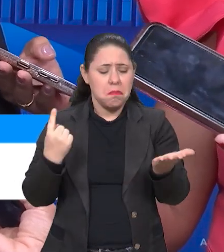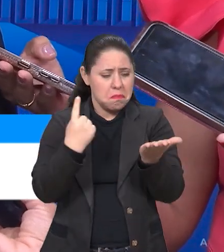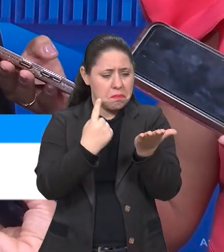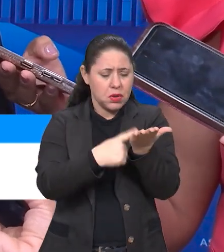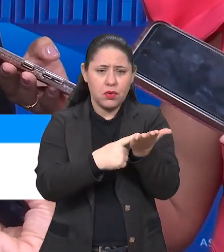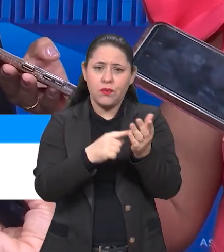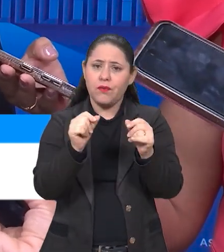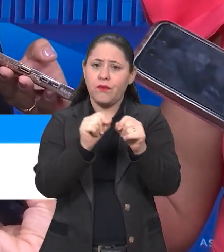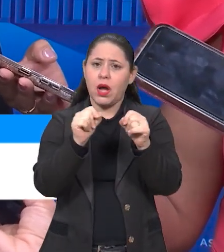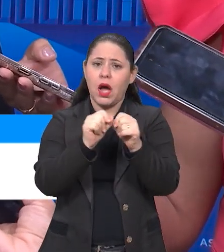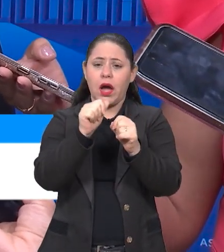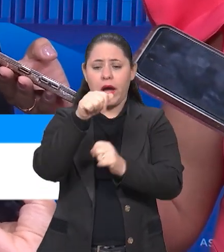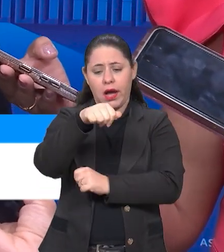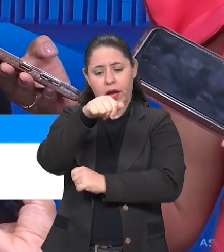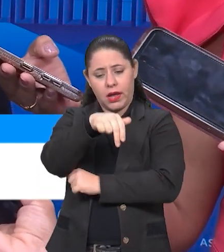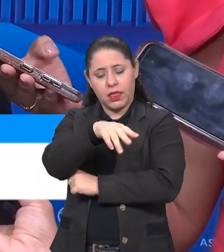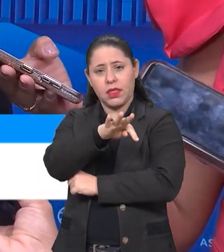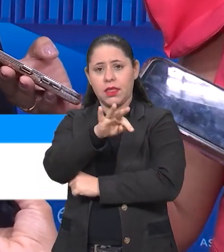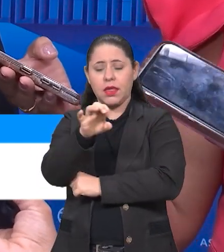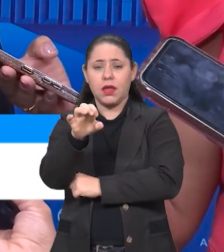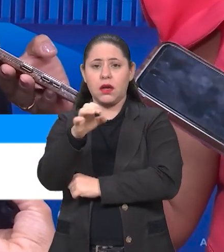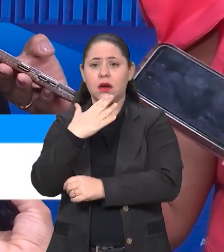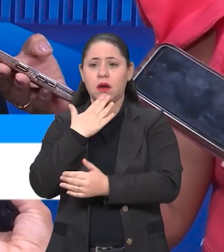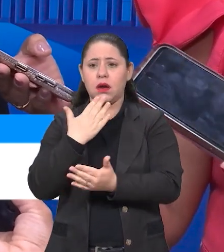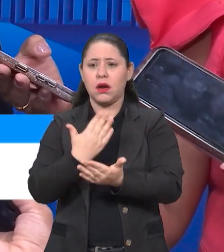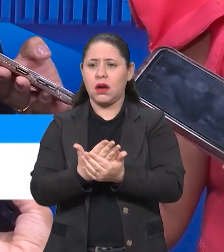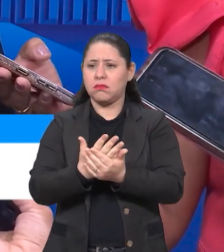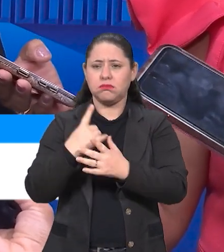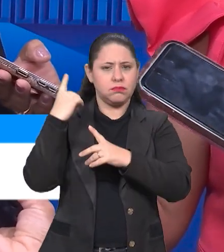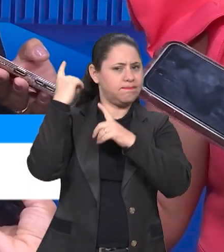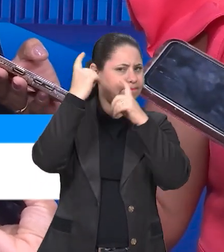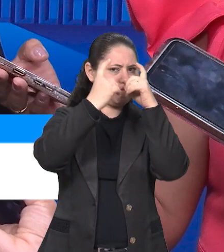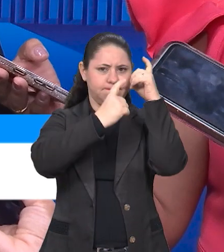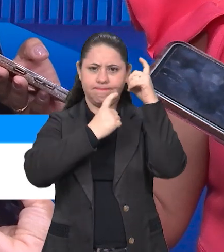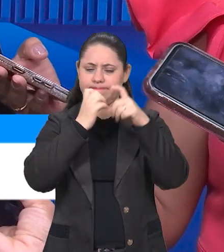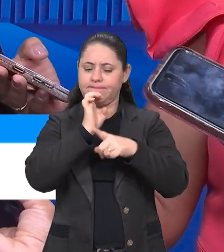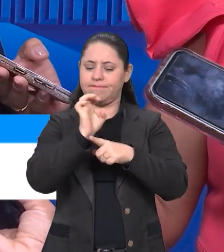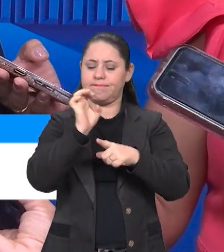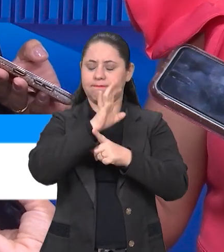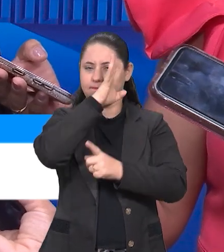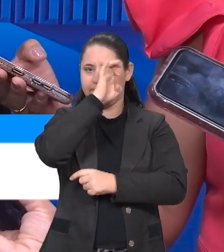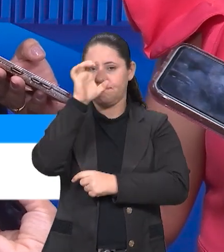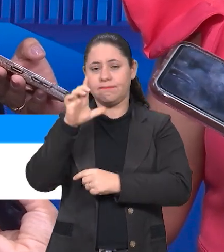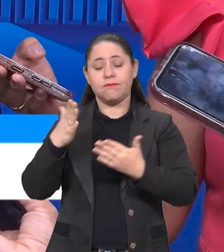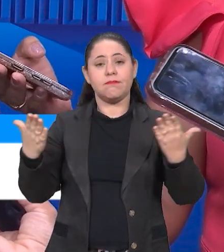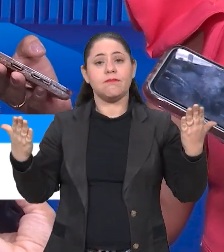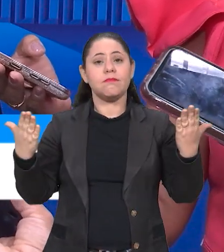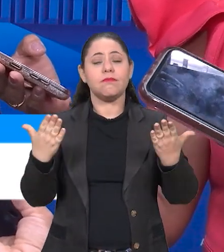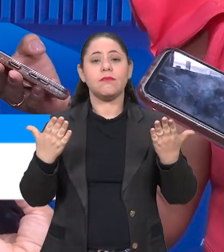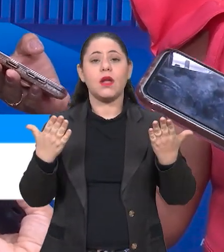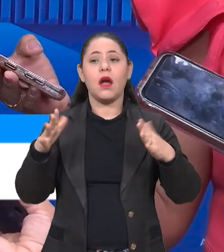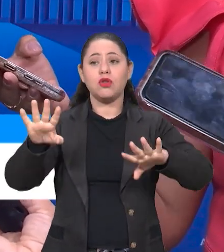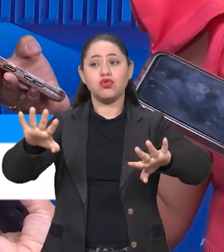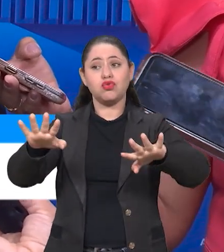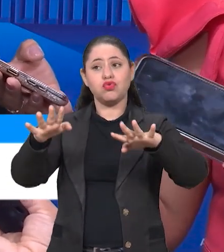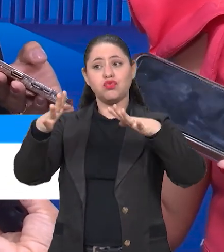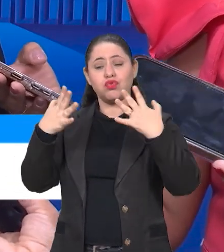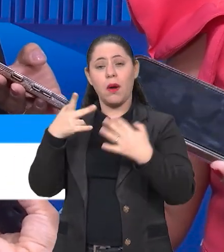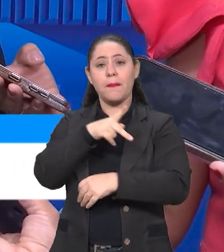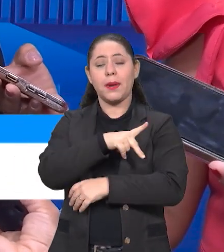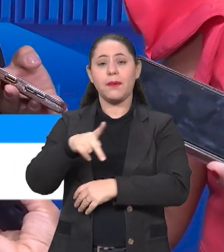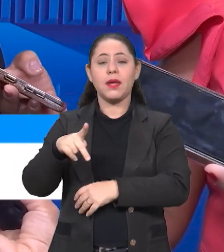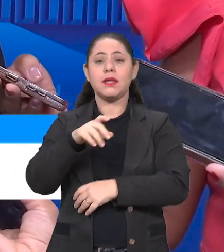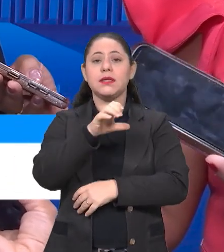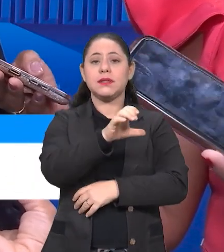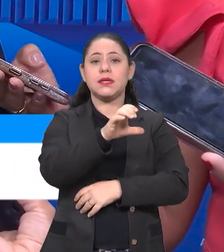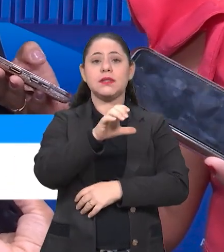todos acordos que foram feitos no âmbito da NTT que causam espanto, causam muita preocupação no estado do Mato Grosso do Sul. E agora nós queremos